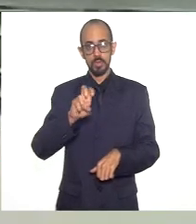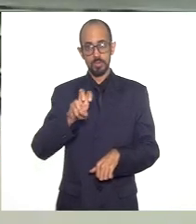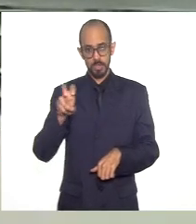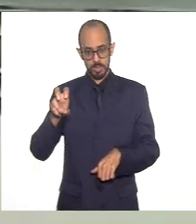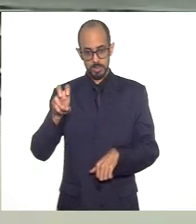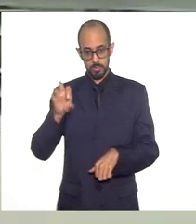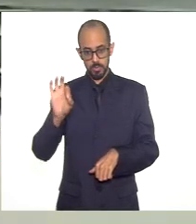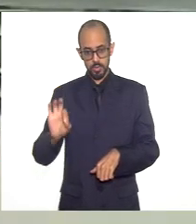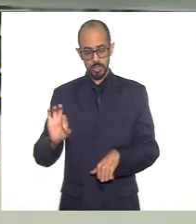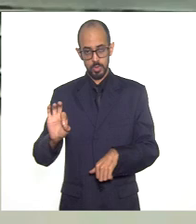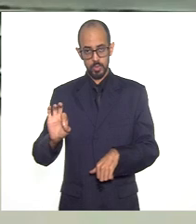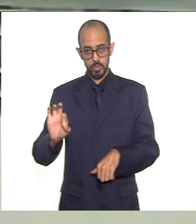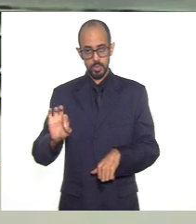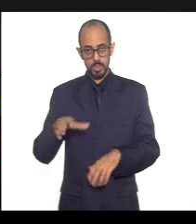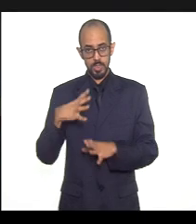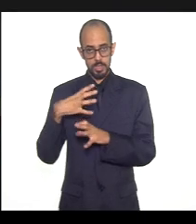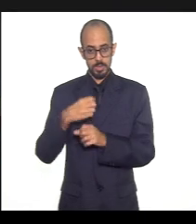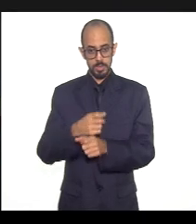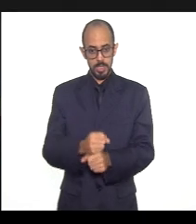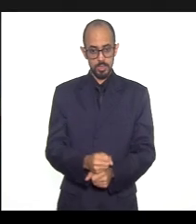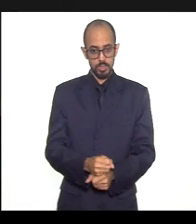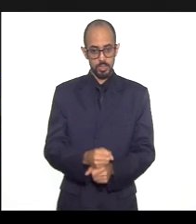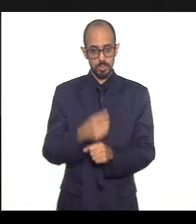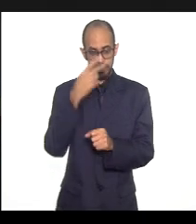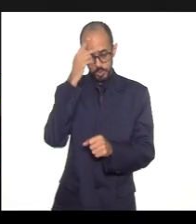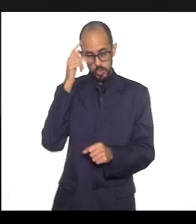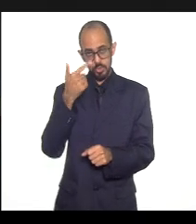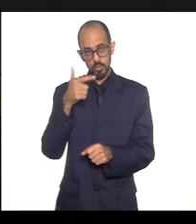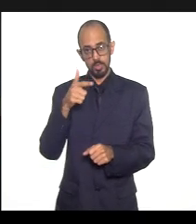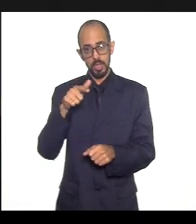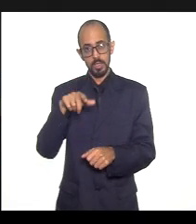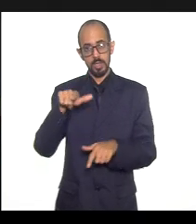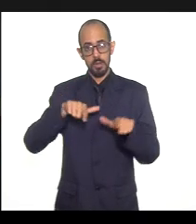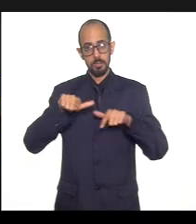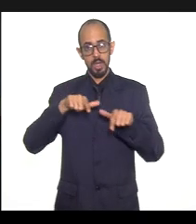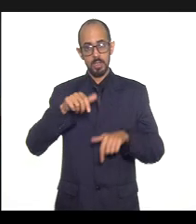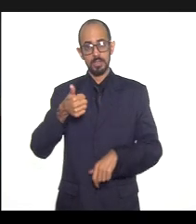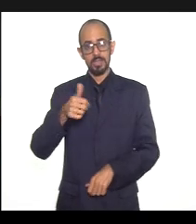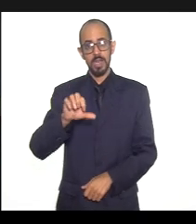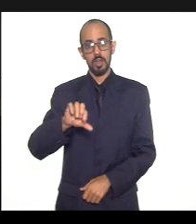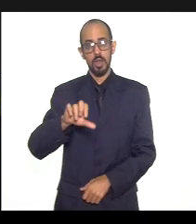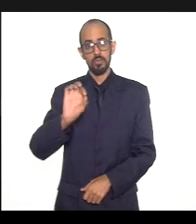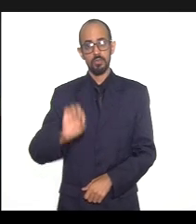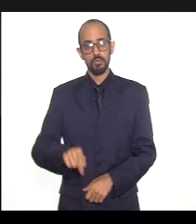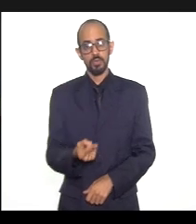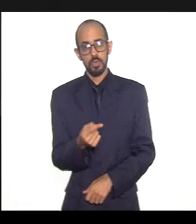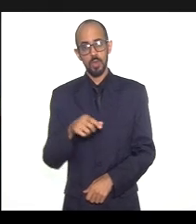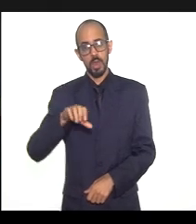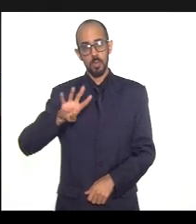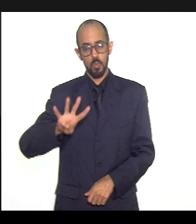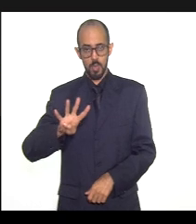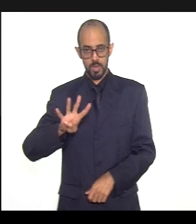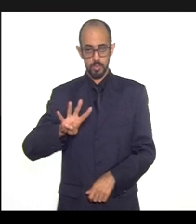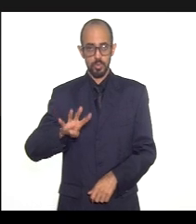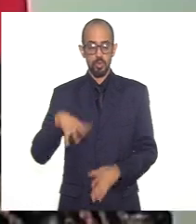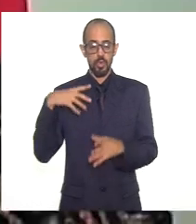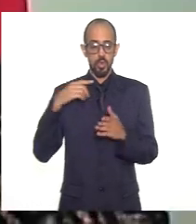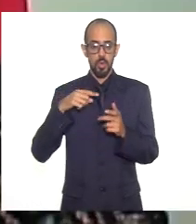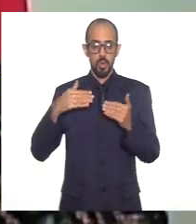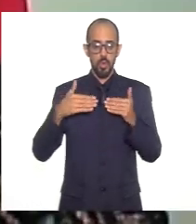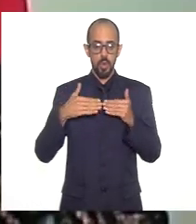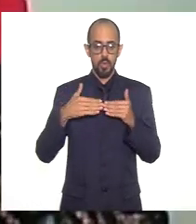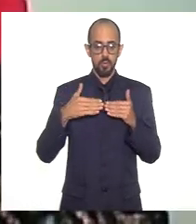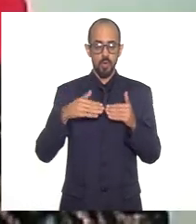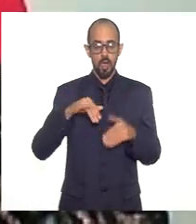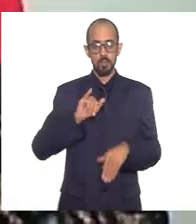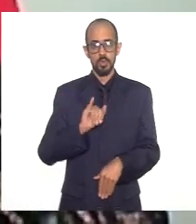além disso, a estatística de desempregados é de 19,4% da população, conforme dados do PNAD, da PNAD contínua